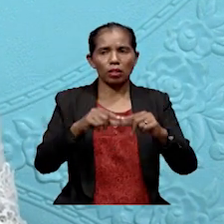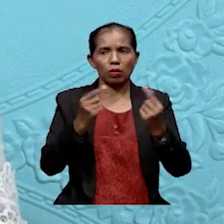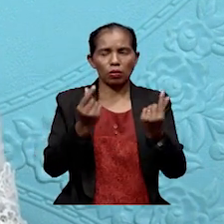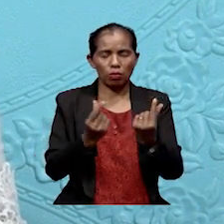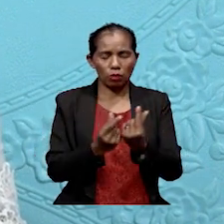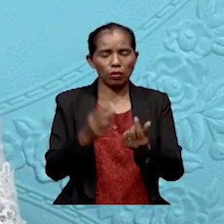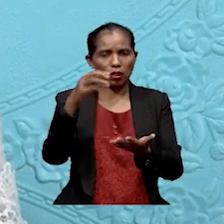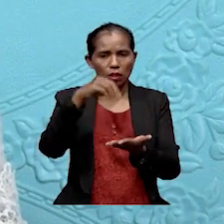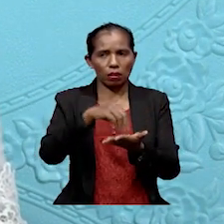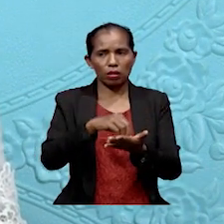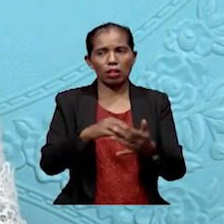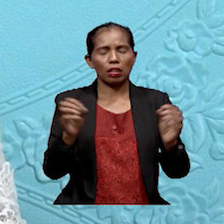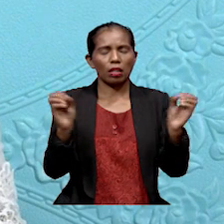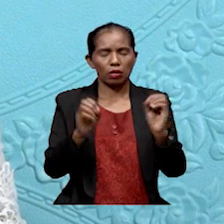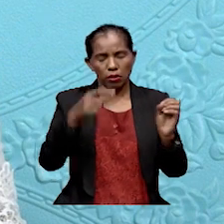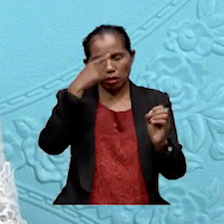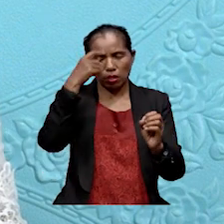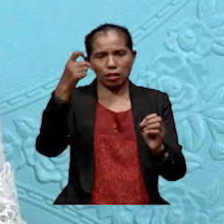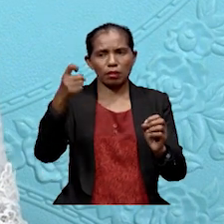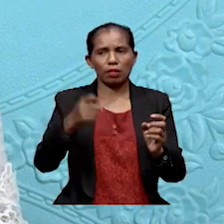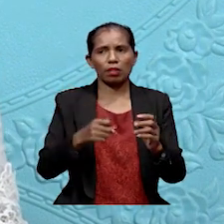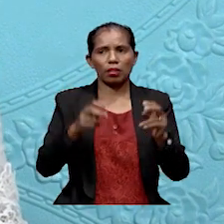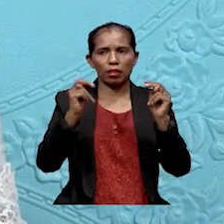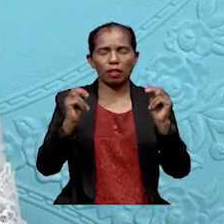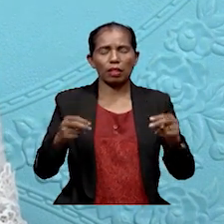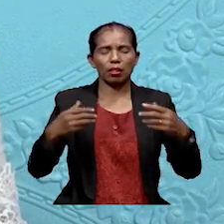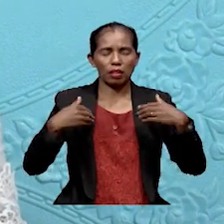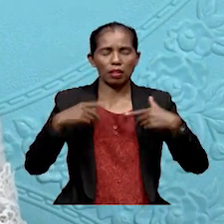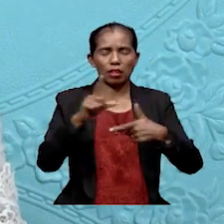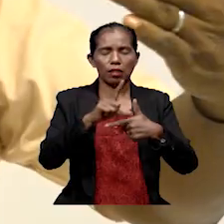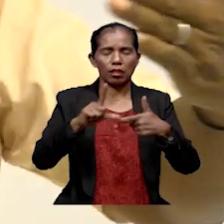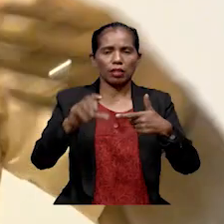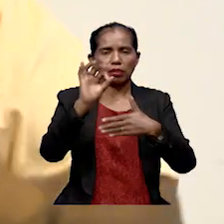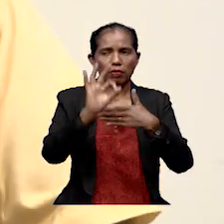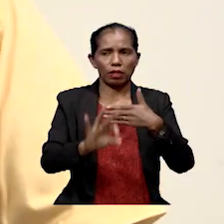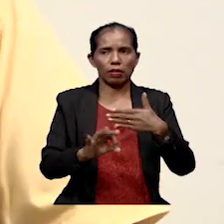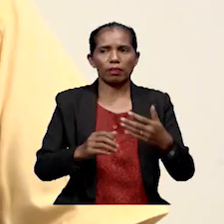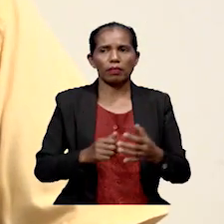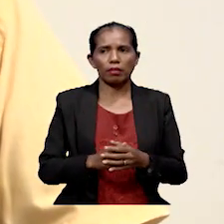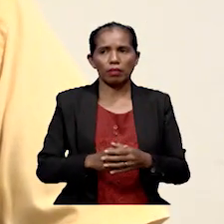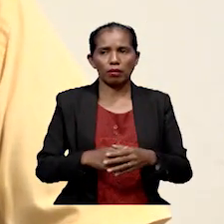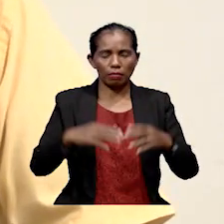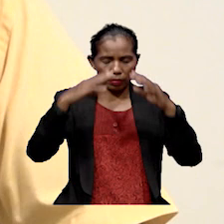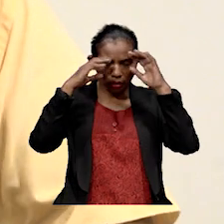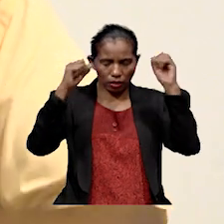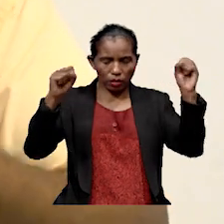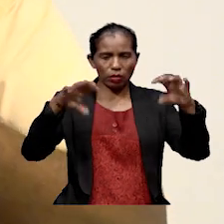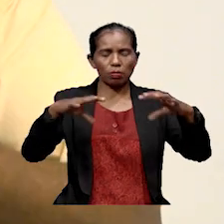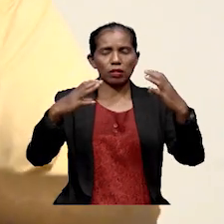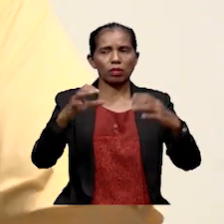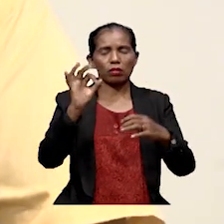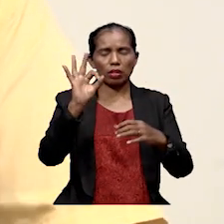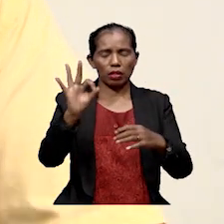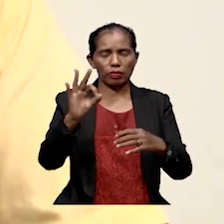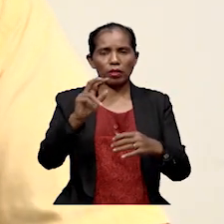tau. Laos tamba be tenke iha linya frente mak tenke tau atas. Presidente Comissão EFI, Noé da